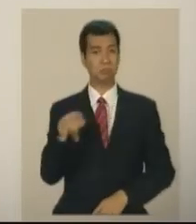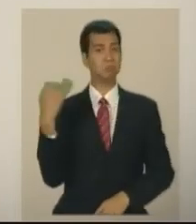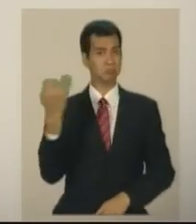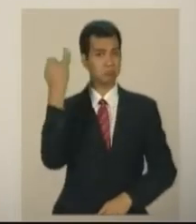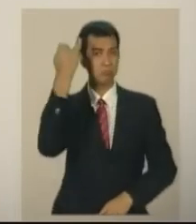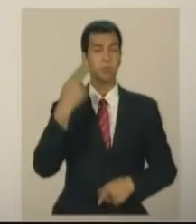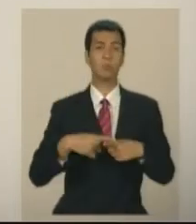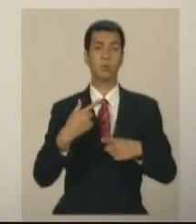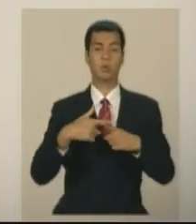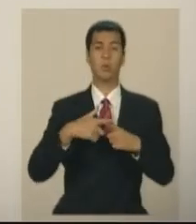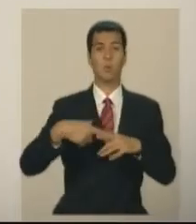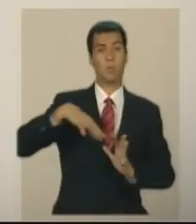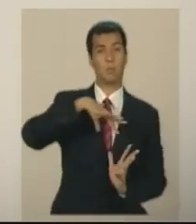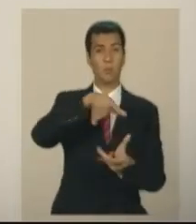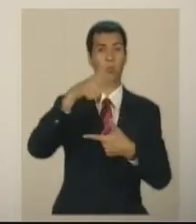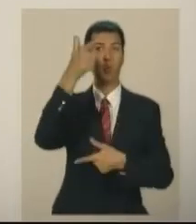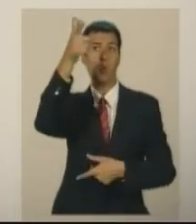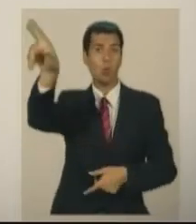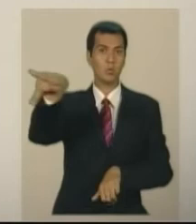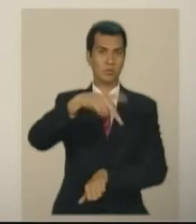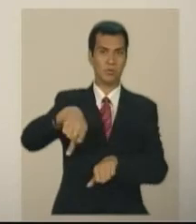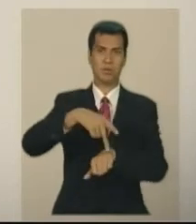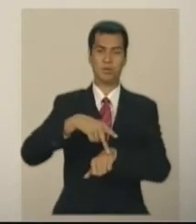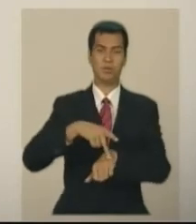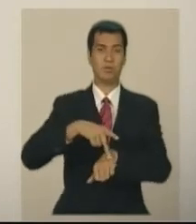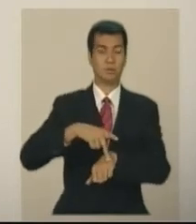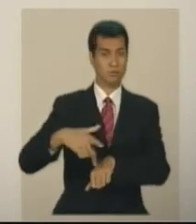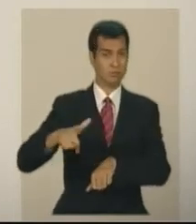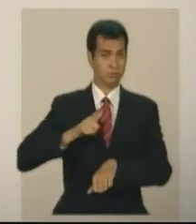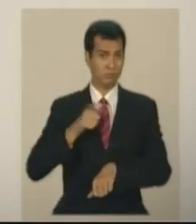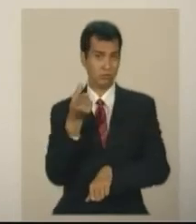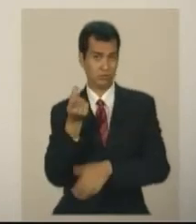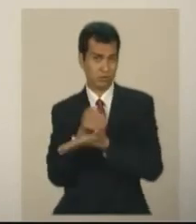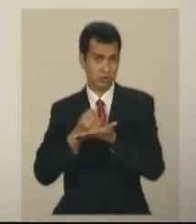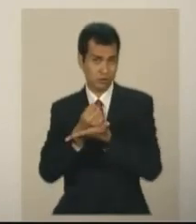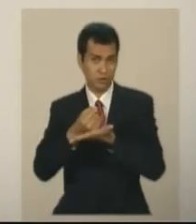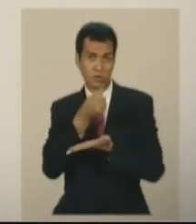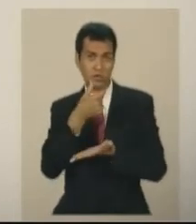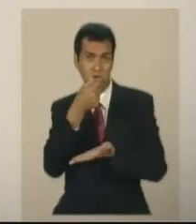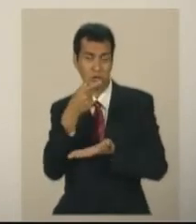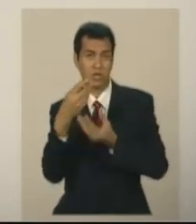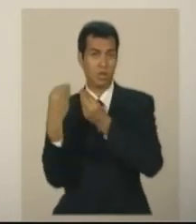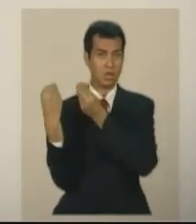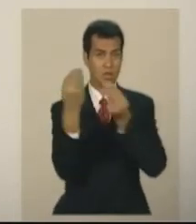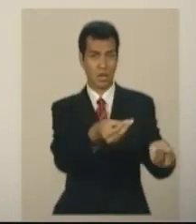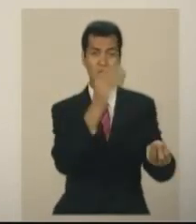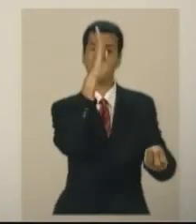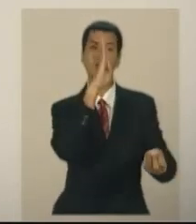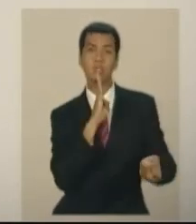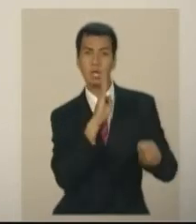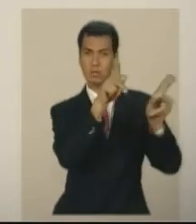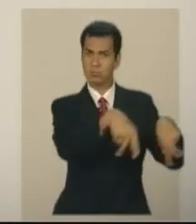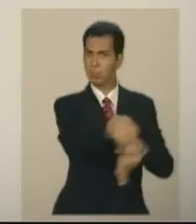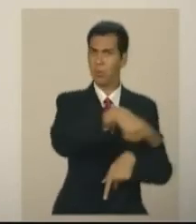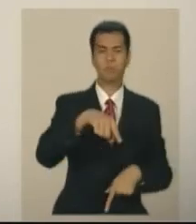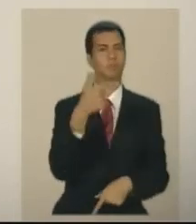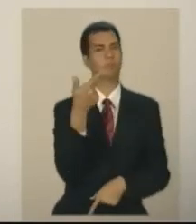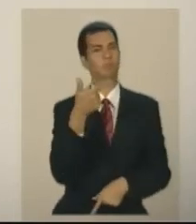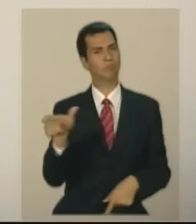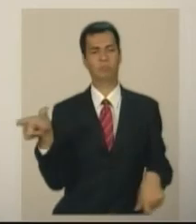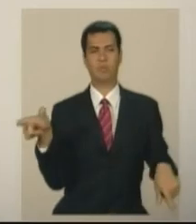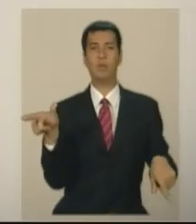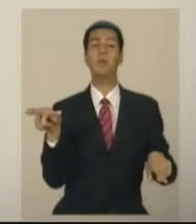nenhum país do mundo distribui de graça para sua população remédios para hipertensão e